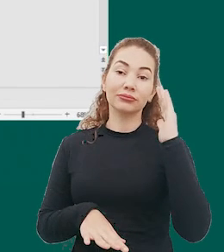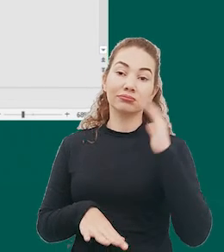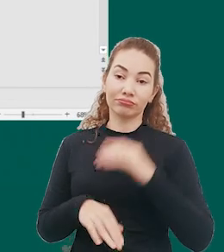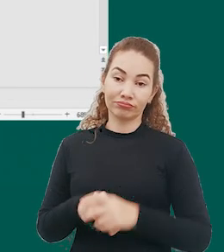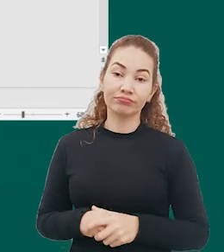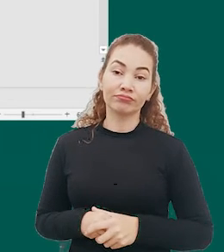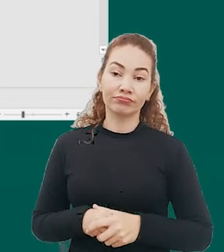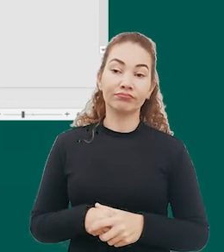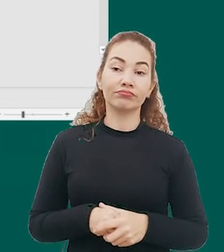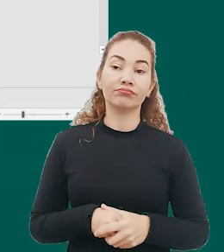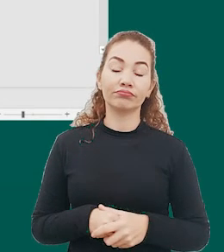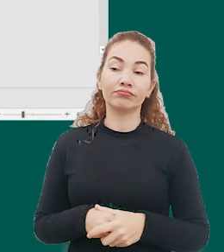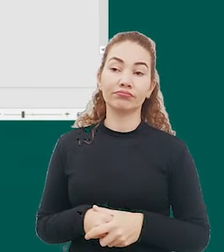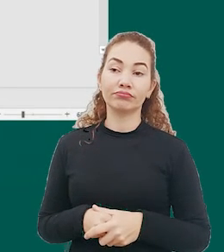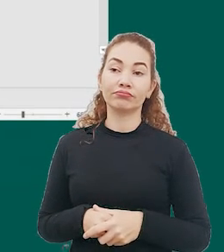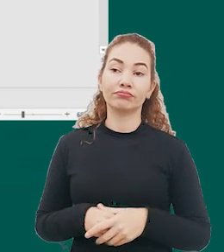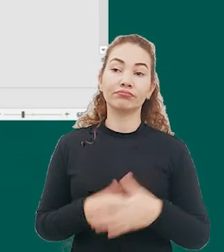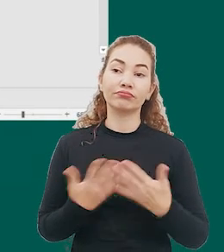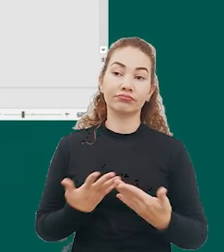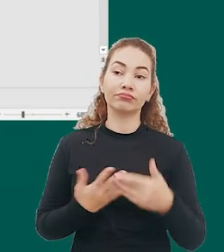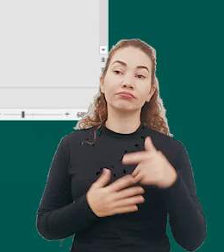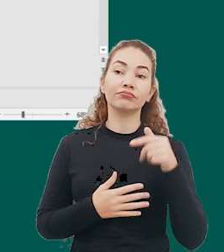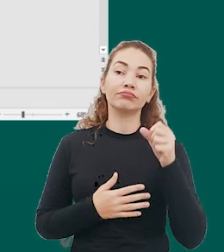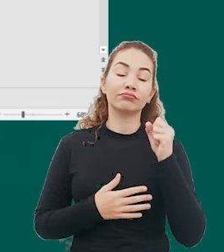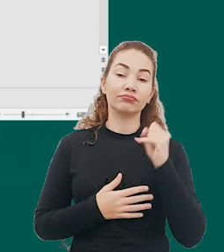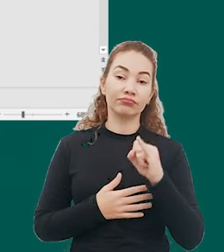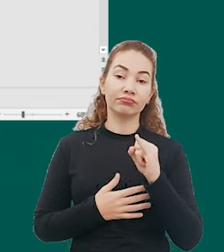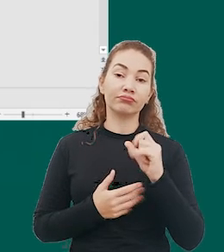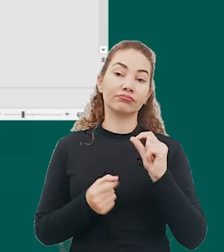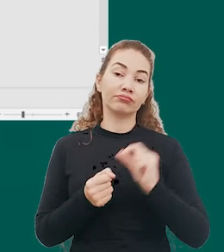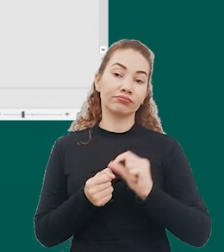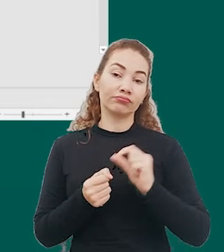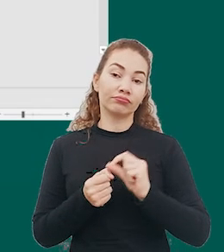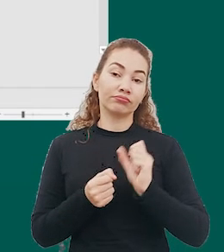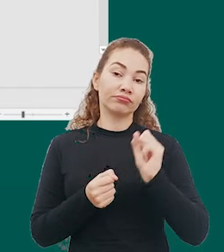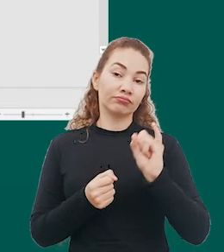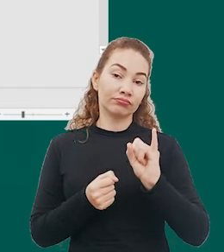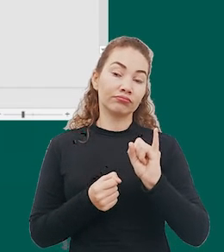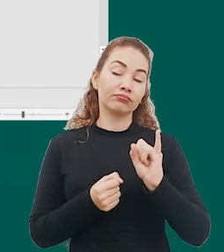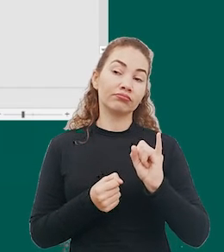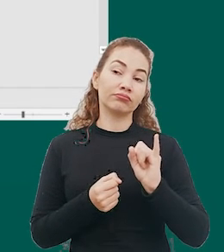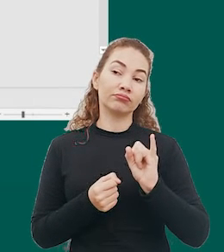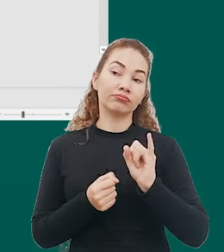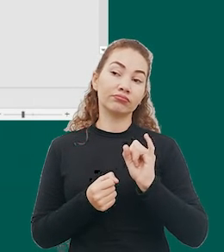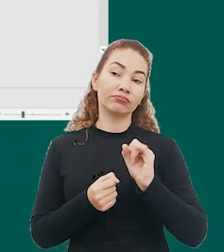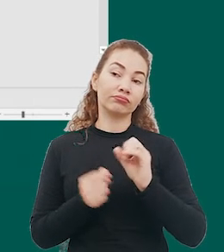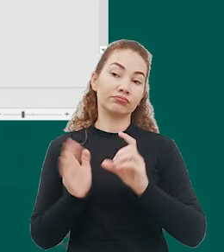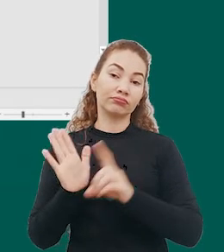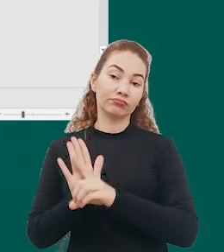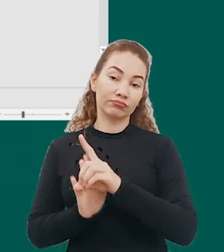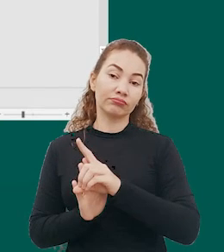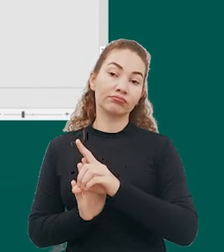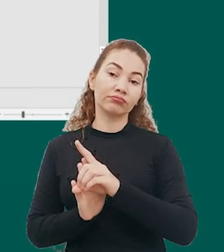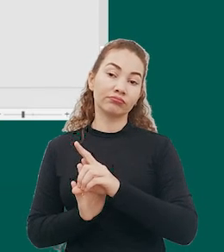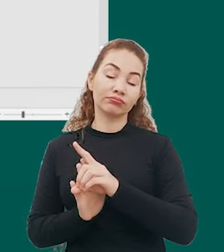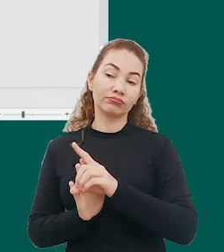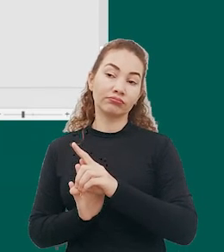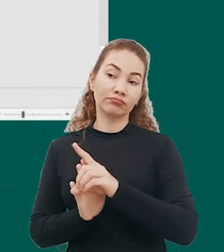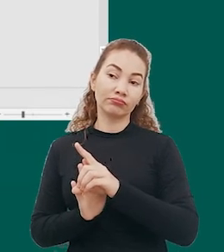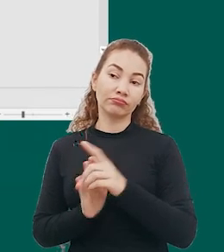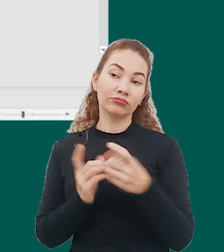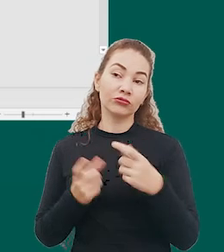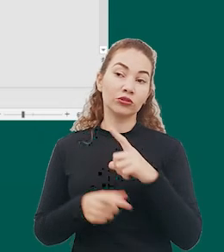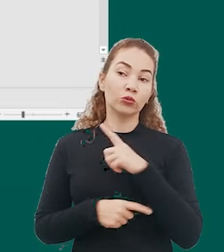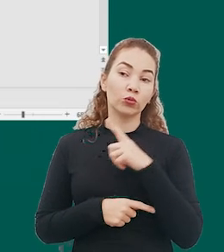acréscimo patrimonial dos meus bens. Então, e se for uma declaração